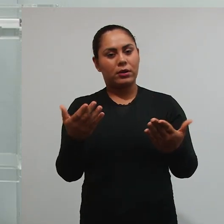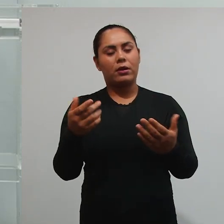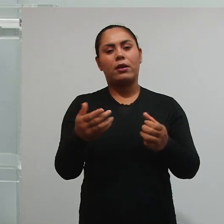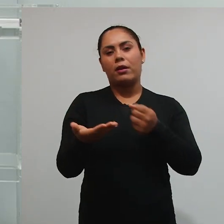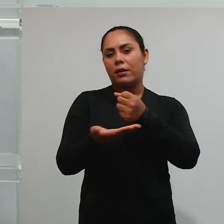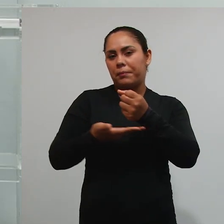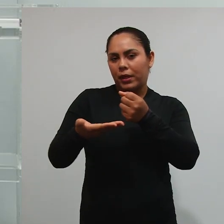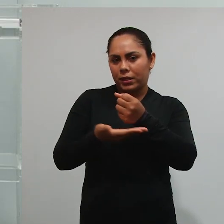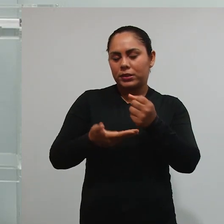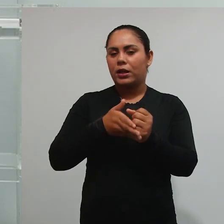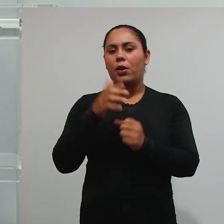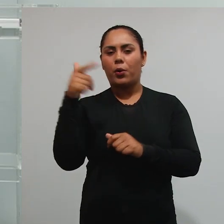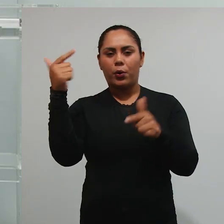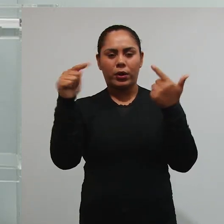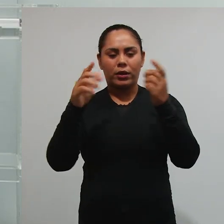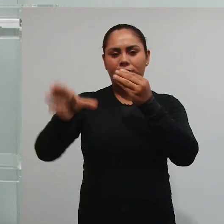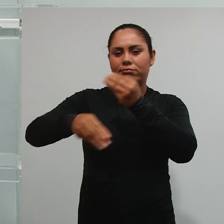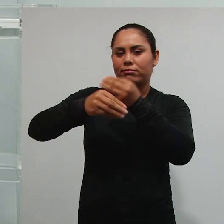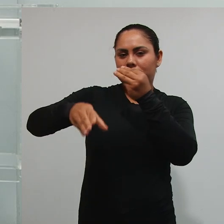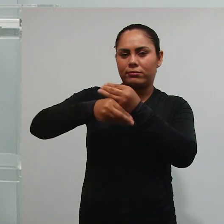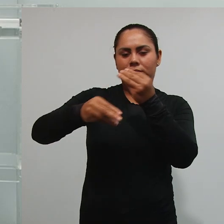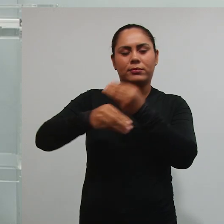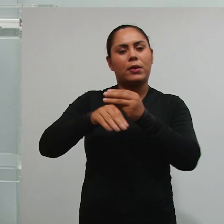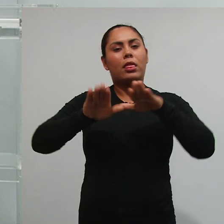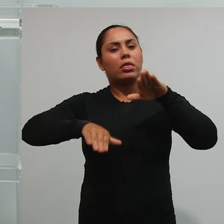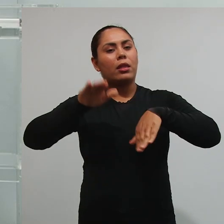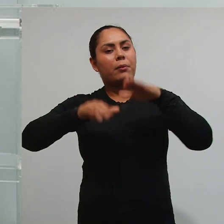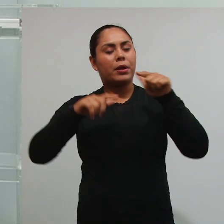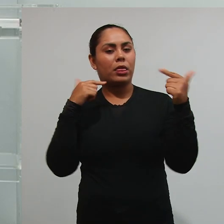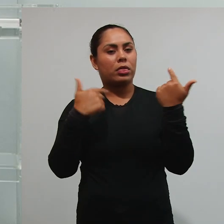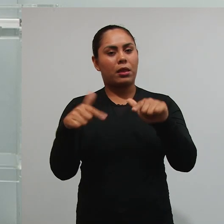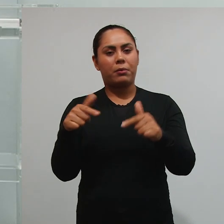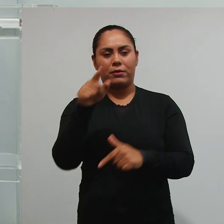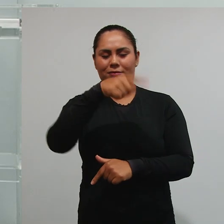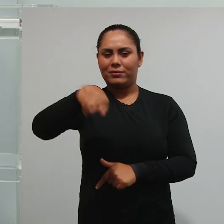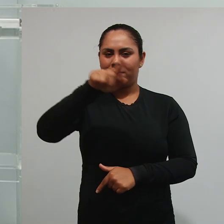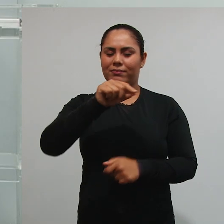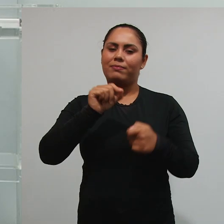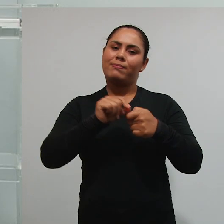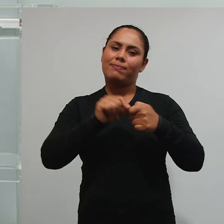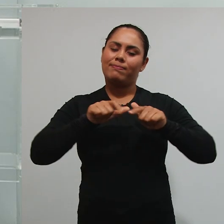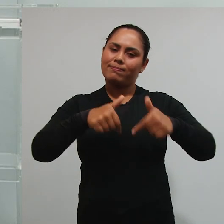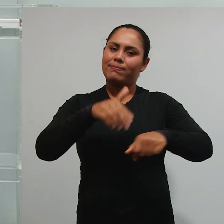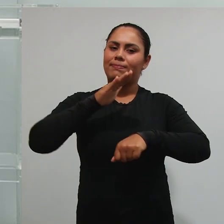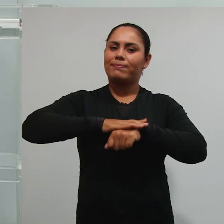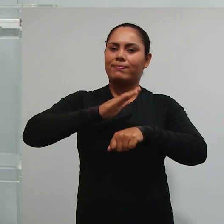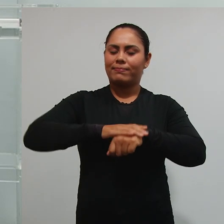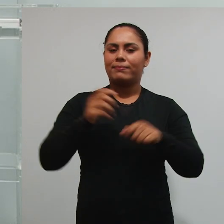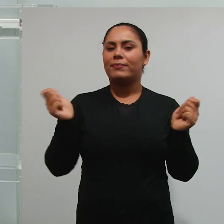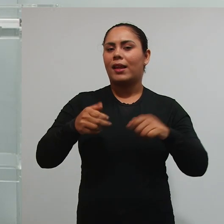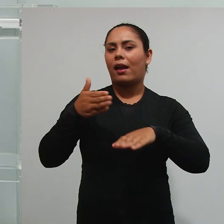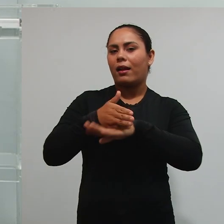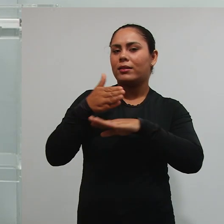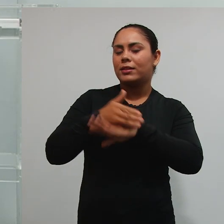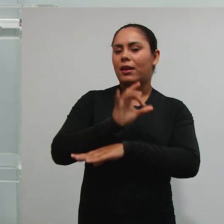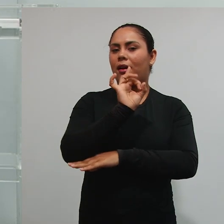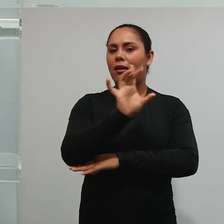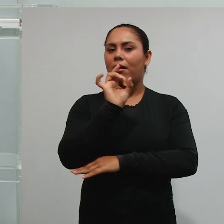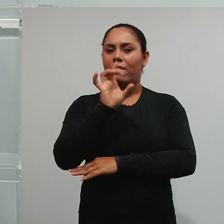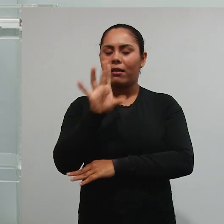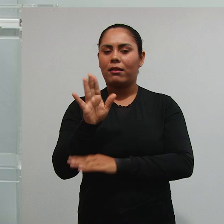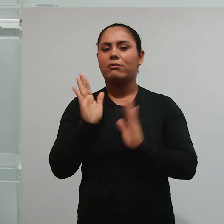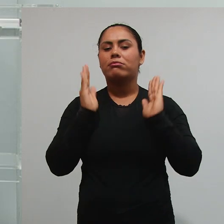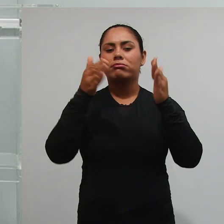essas básicas, as demais são complementares, mas vai depender do trabalho que você esteja fazendo para que você possa acessar cada norma